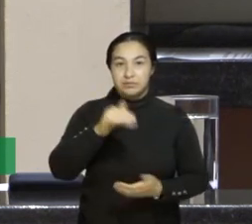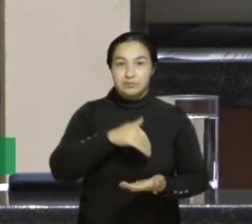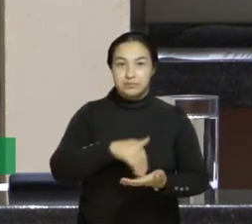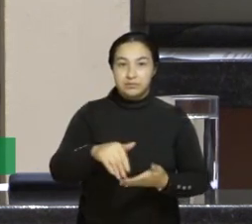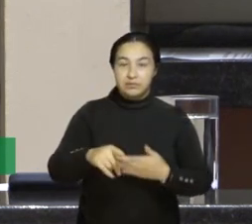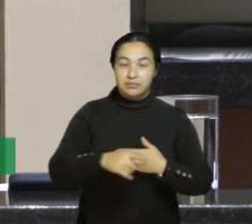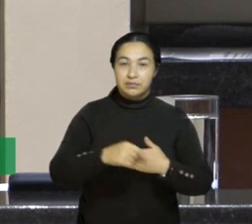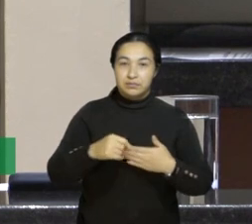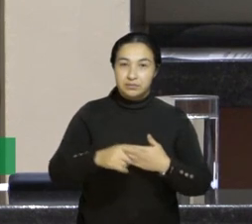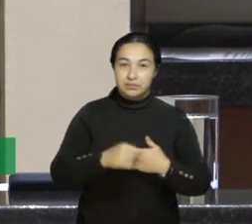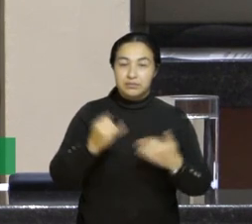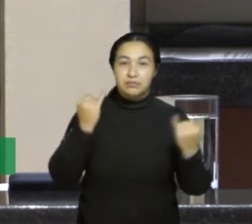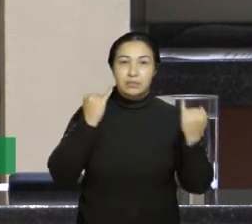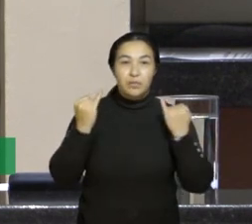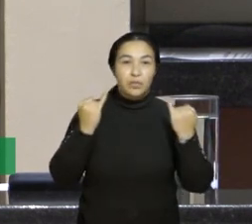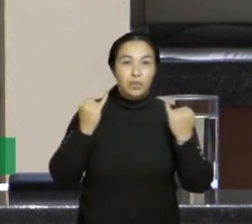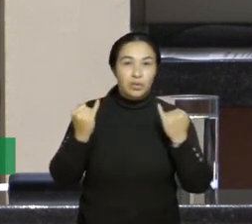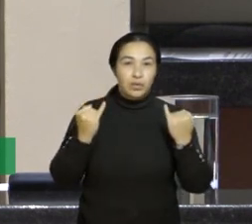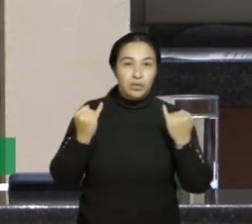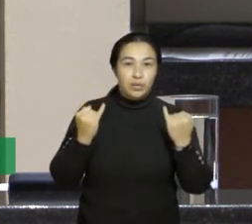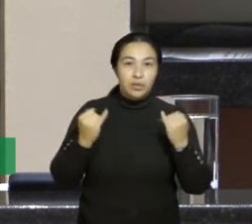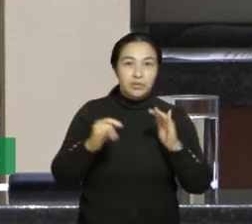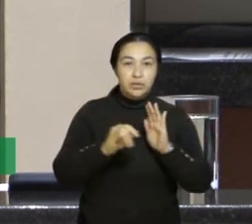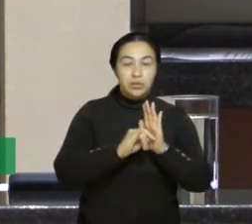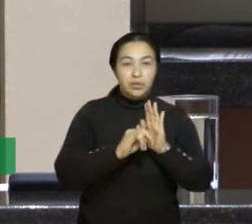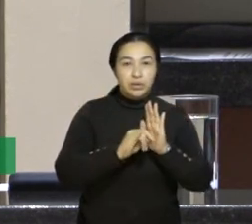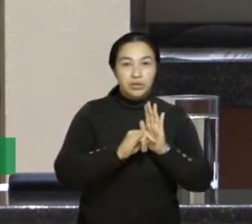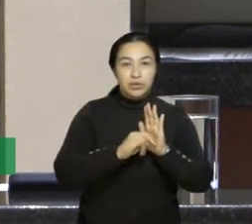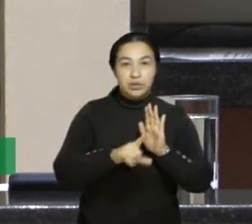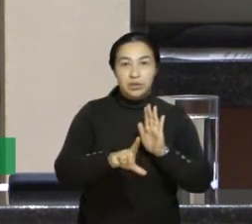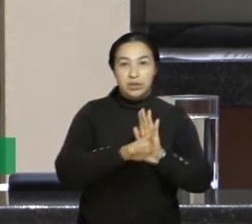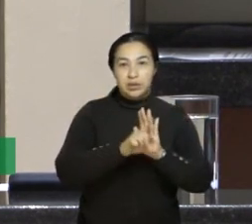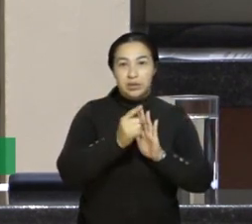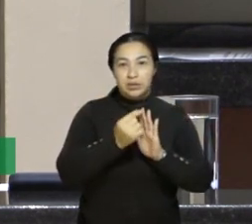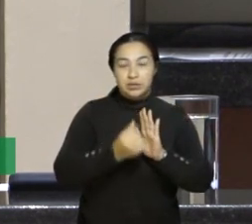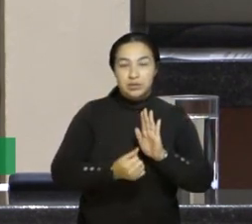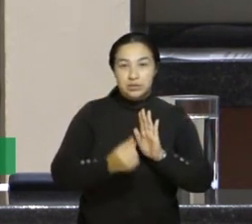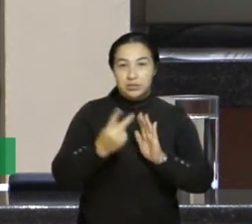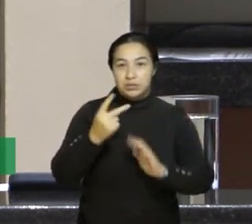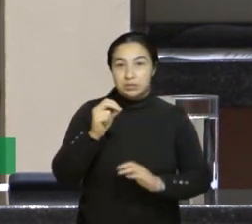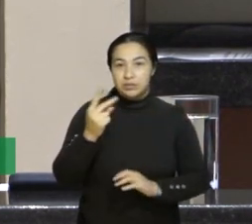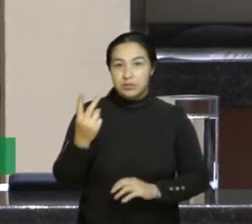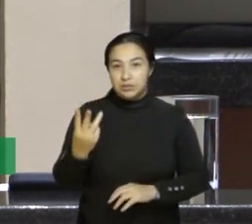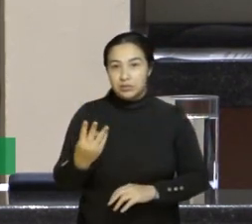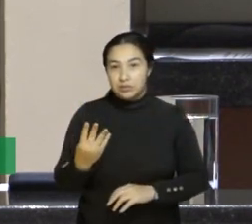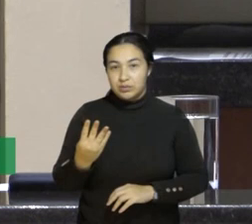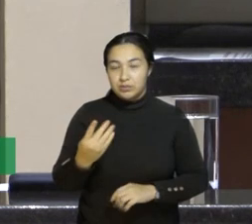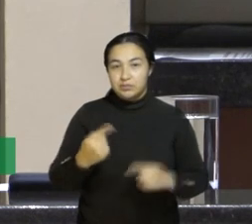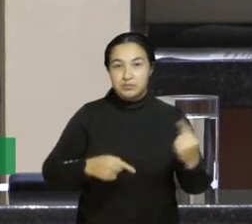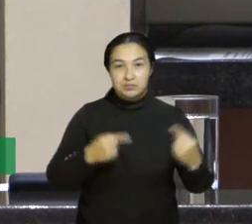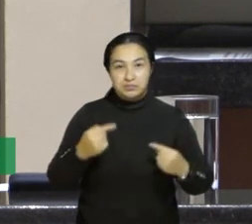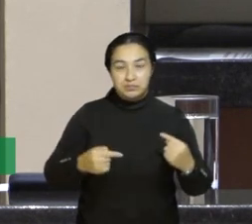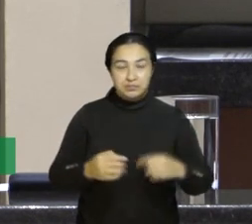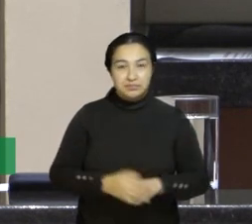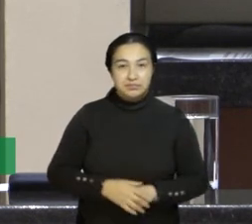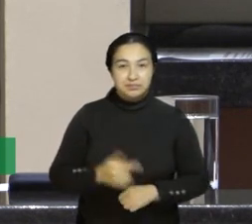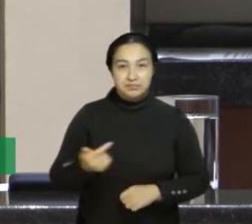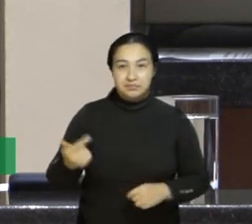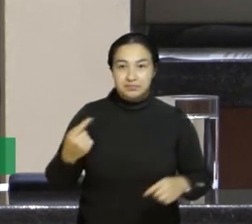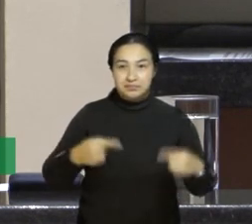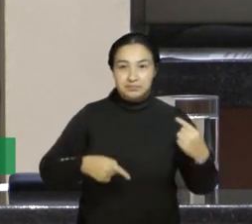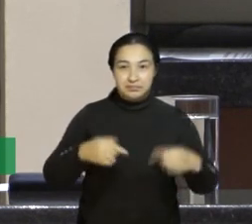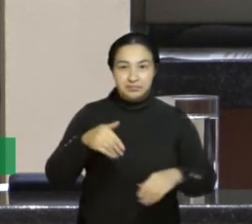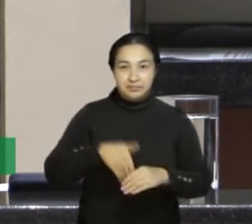Casa Civil informações acerca dos editais previstos na Lei Orçamentária Anual 2024, em discussão. Não havendo quem queira discutir